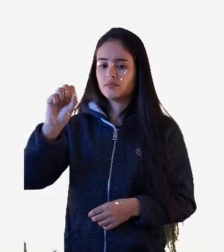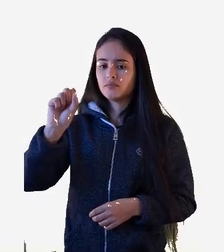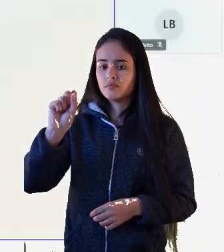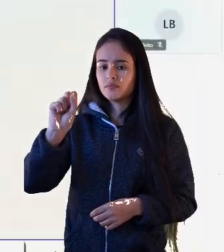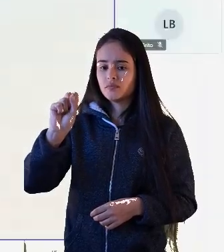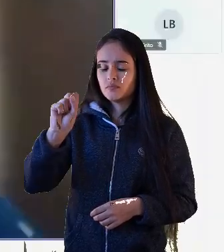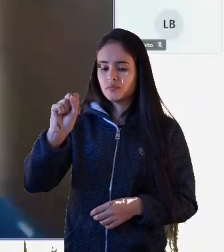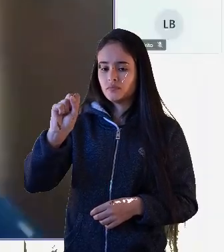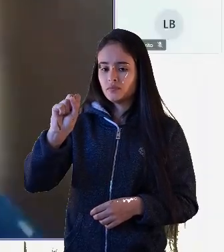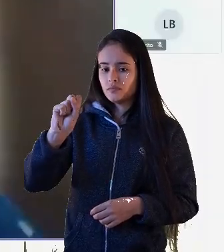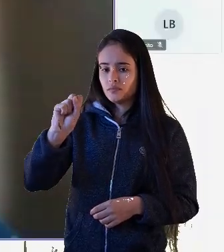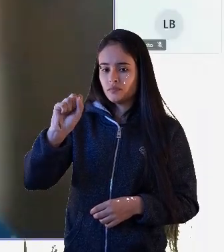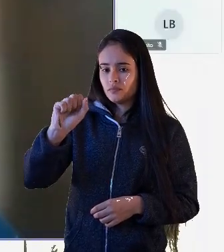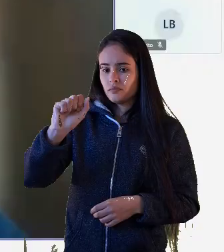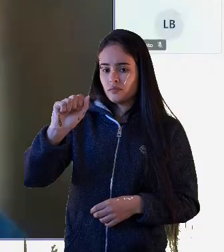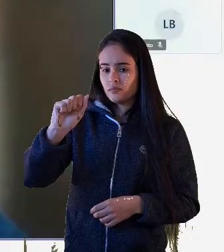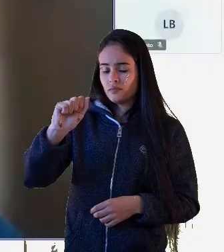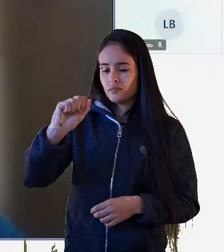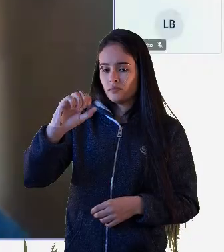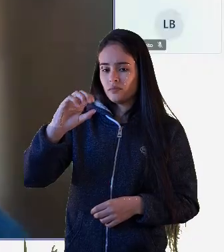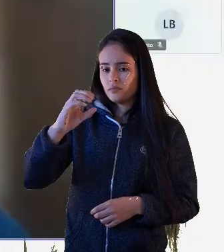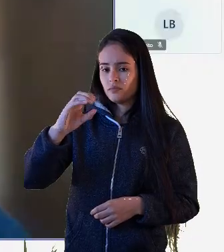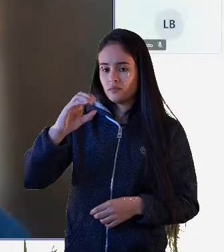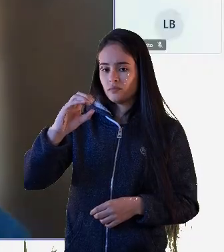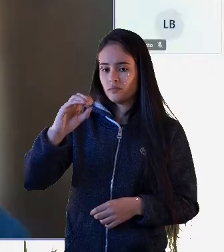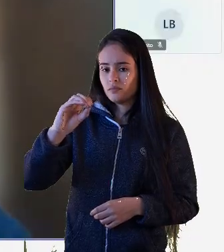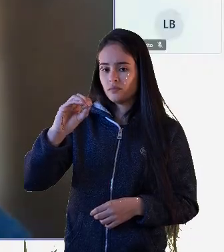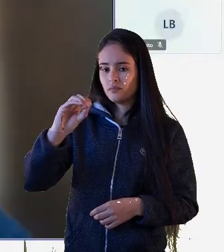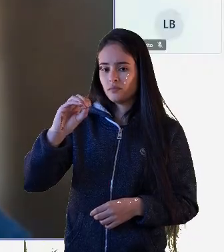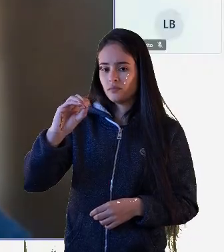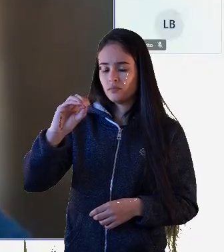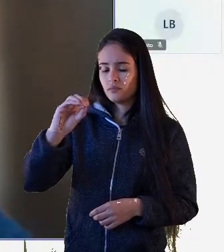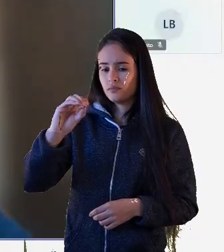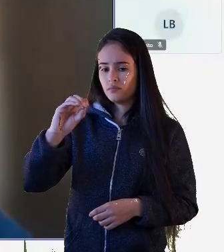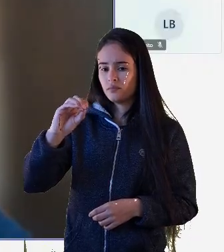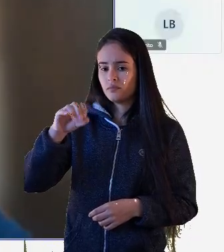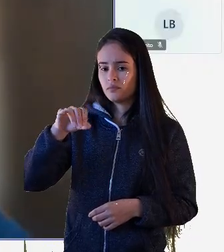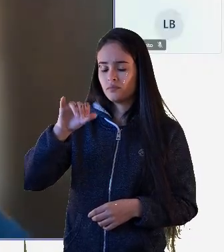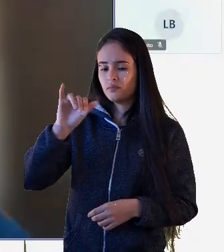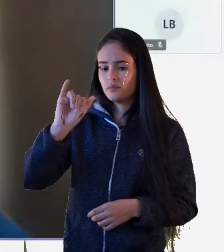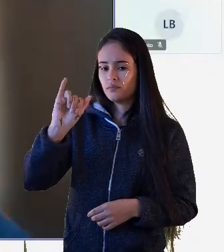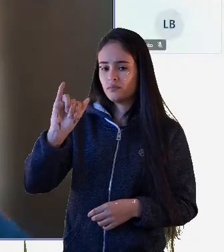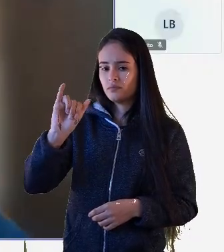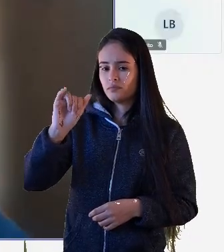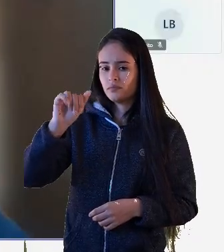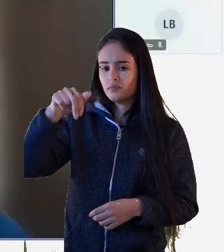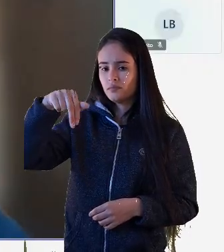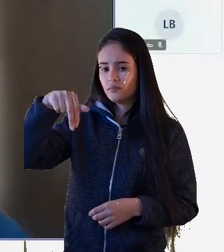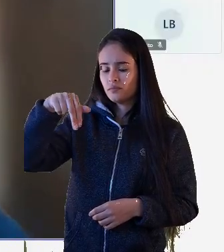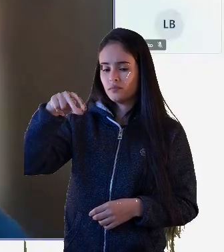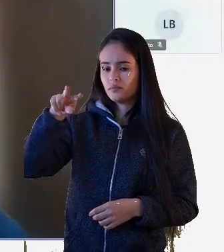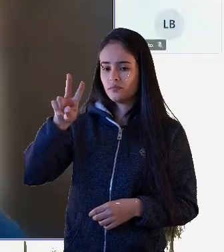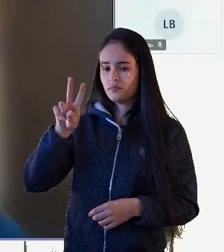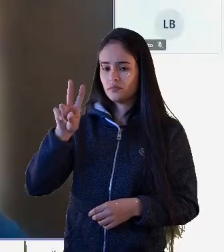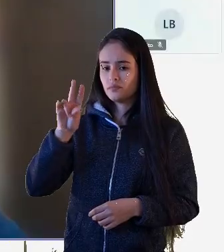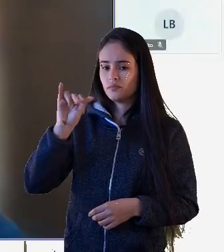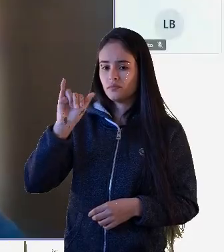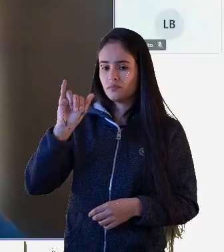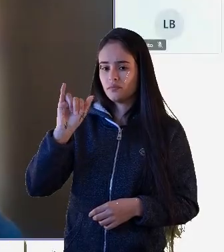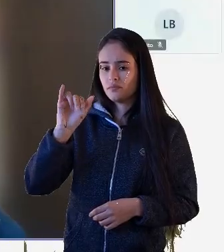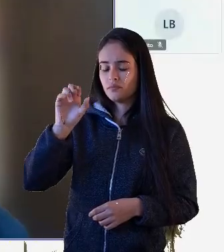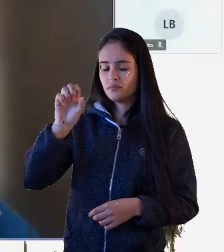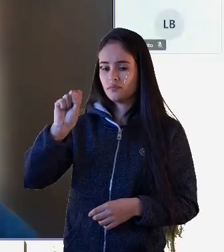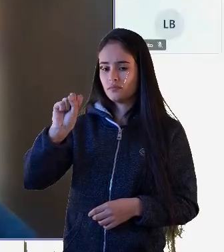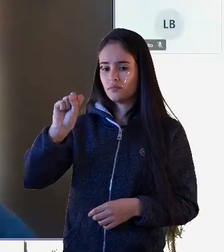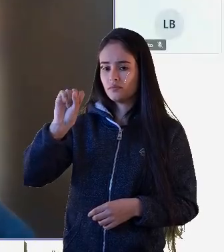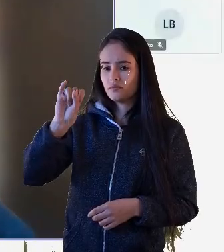para conversar com vocês, saber se vocês têm alguma dúvida, se querem comentar alguma coisa. É muita coisa, o que eu disse